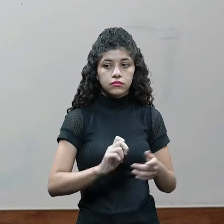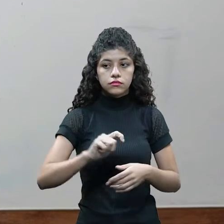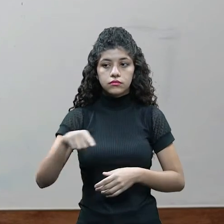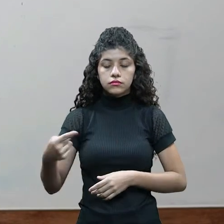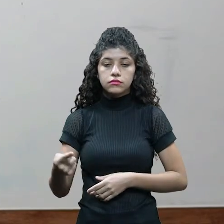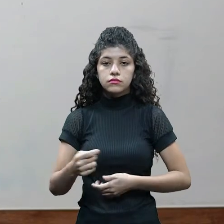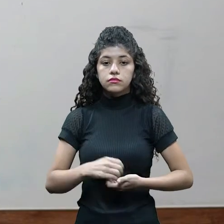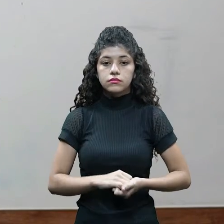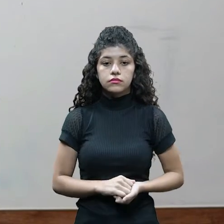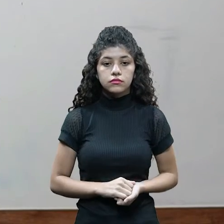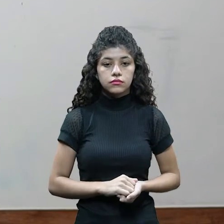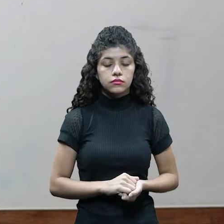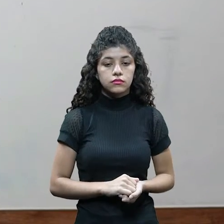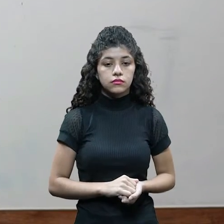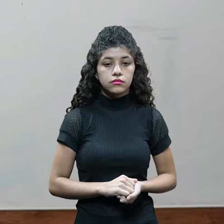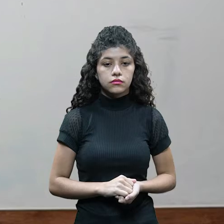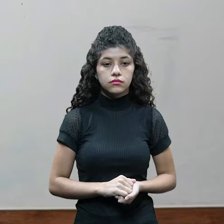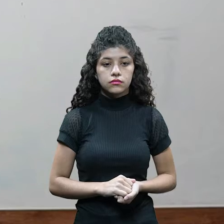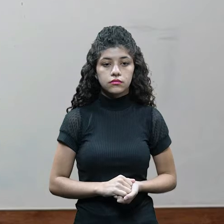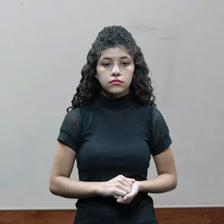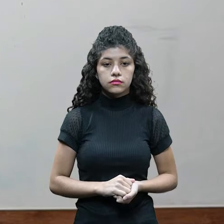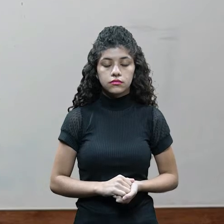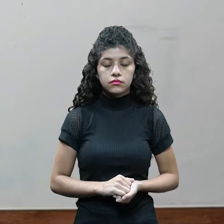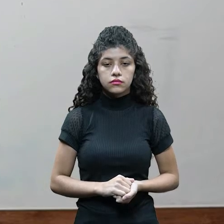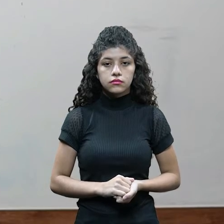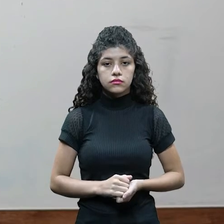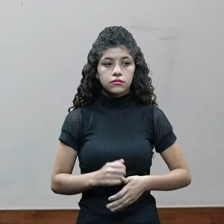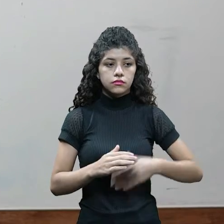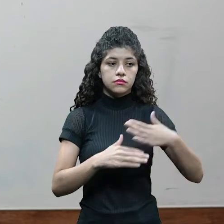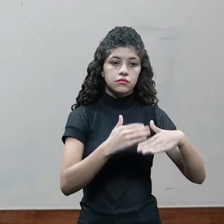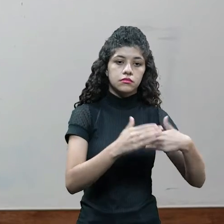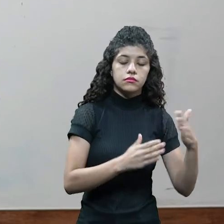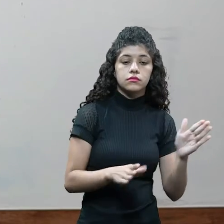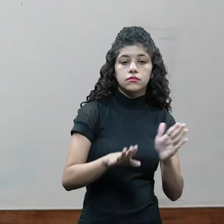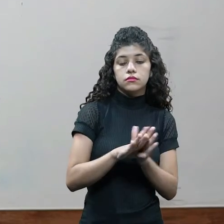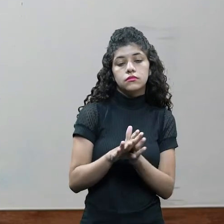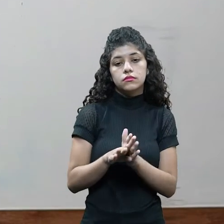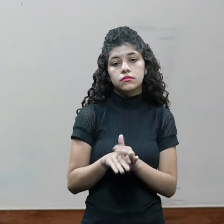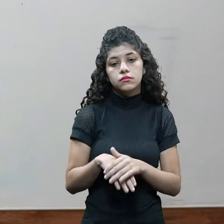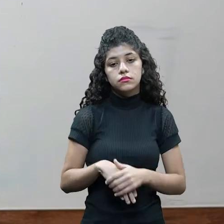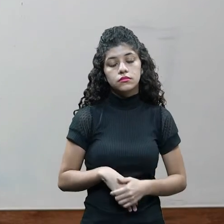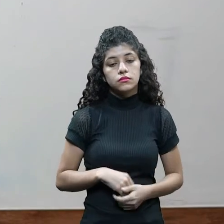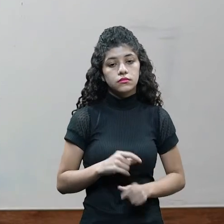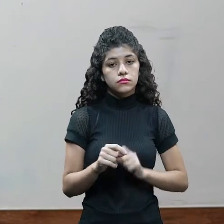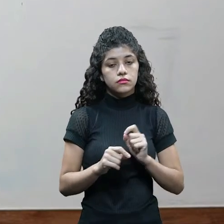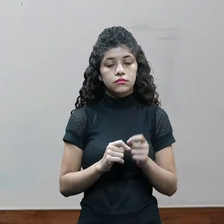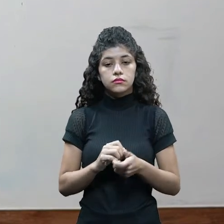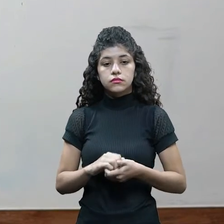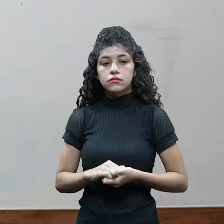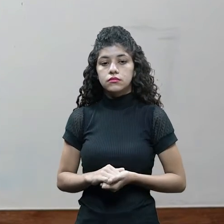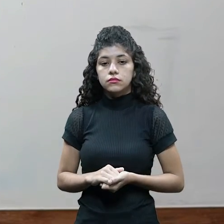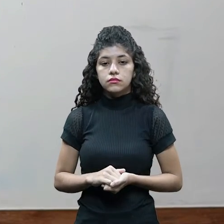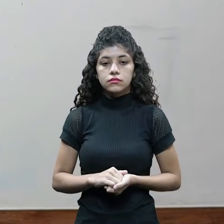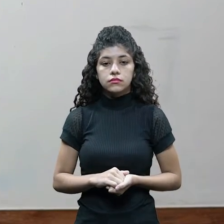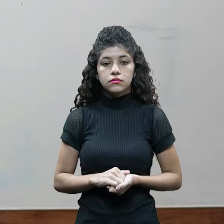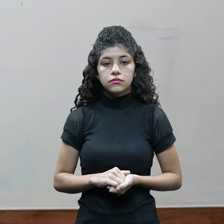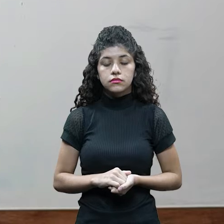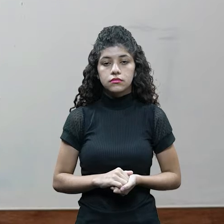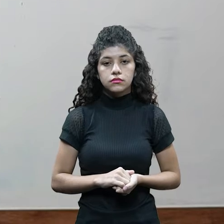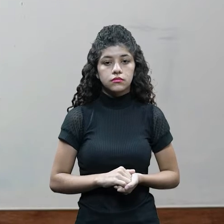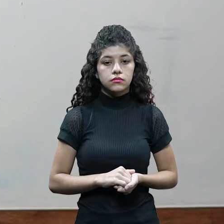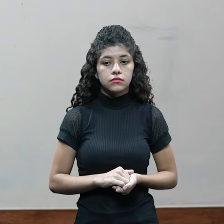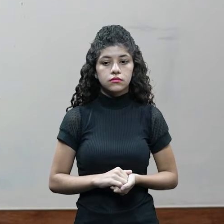Aloco a vírgula. Se eu tiver necessidade de colocar zeros, eu coloco até o meu destino. Senão, eu só faço a transposição da vírgula, sem ter que fazer